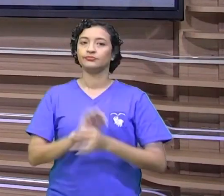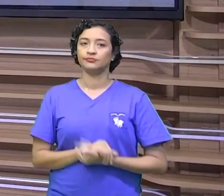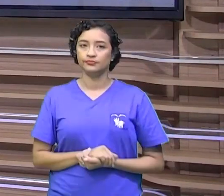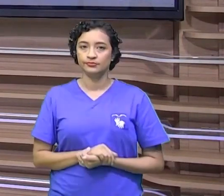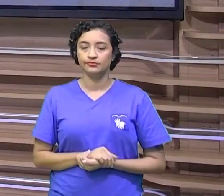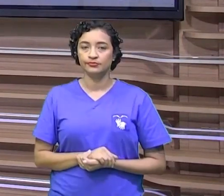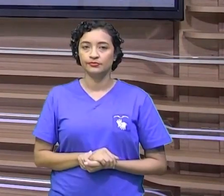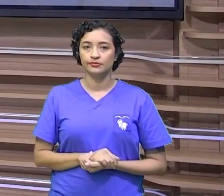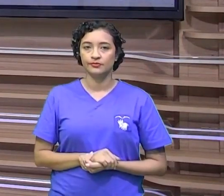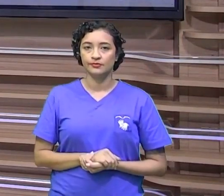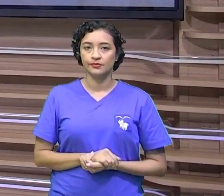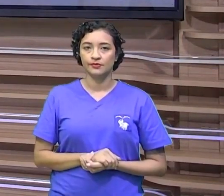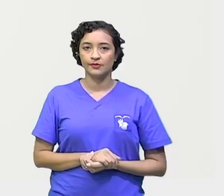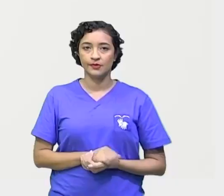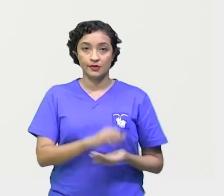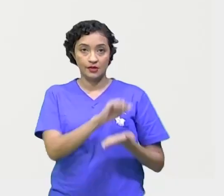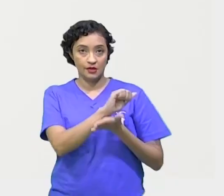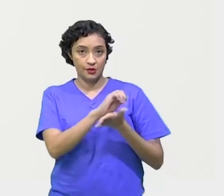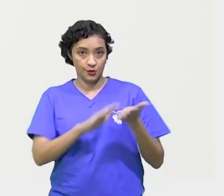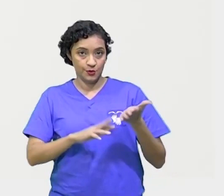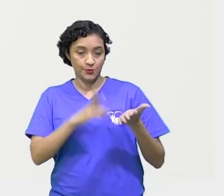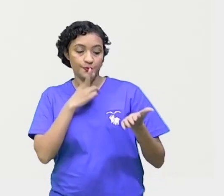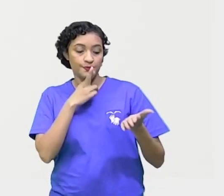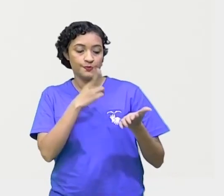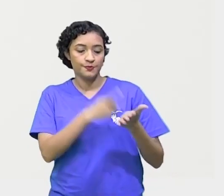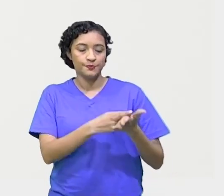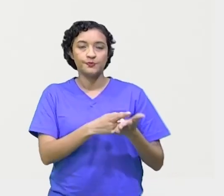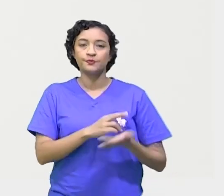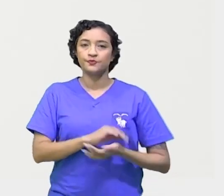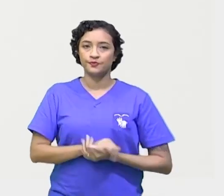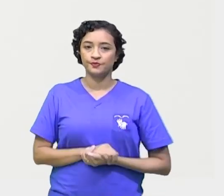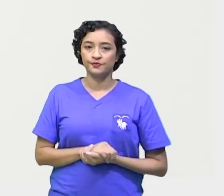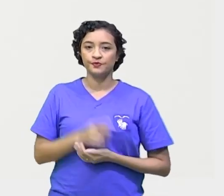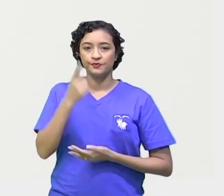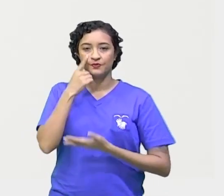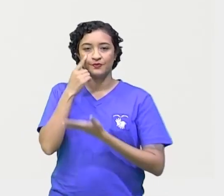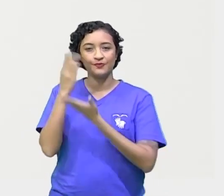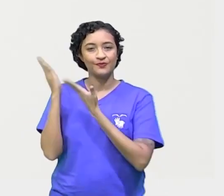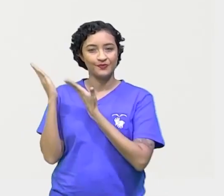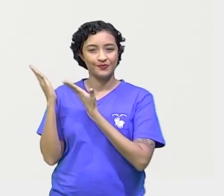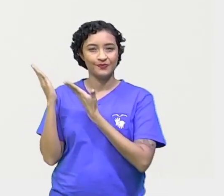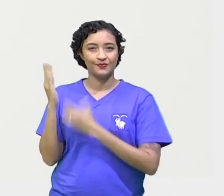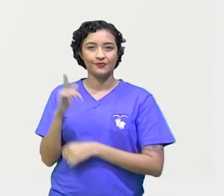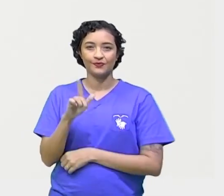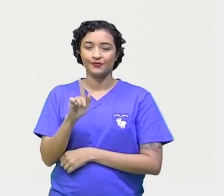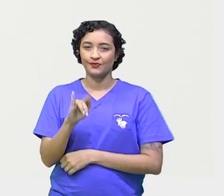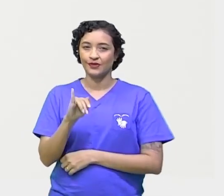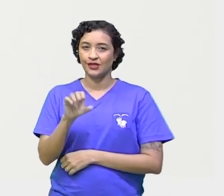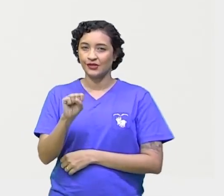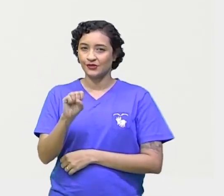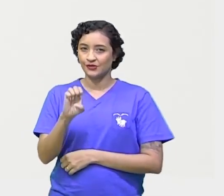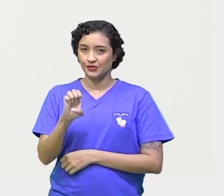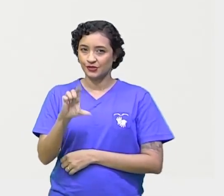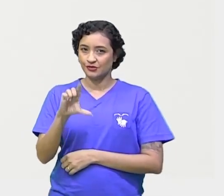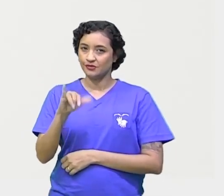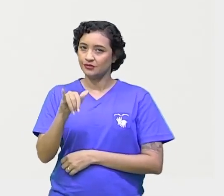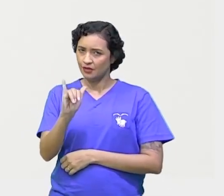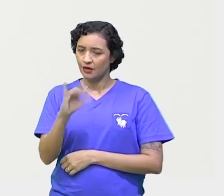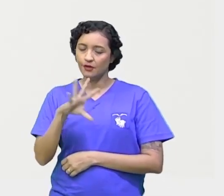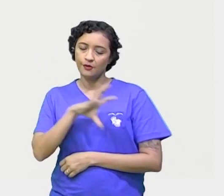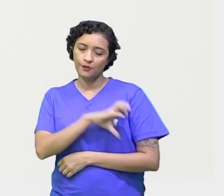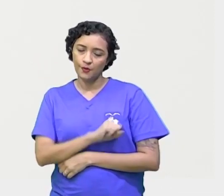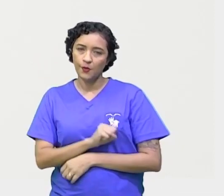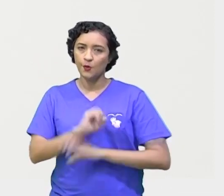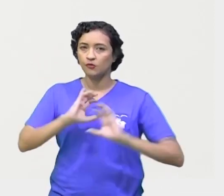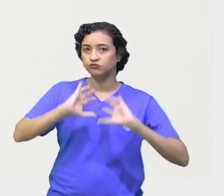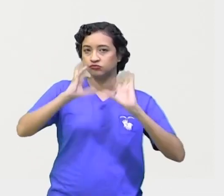Então vamos ao nosso sistema número um a Gisele gosta de jogar vôlei em uma quadra com